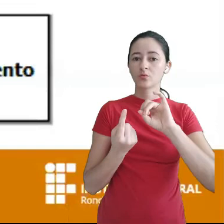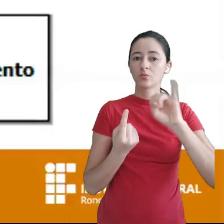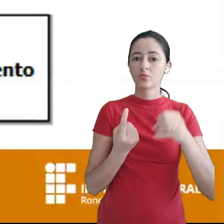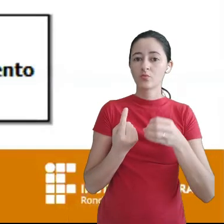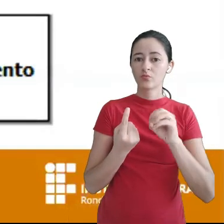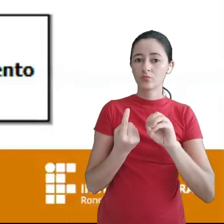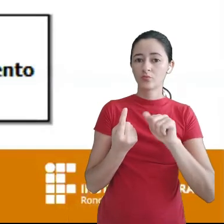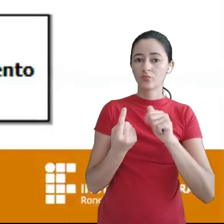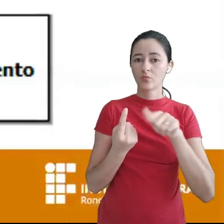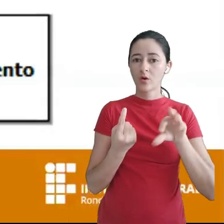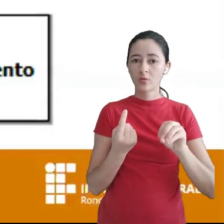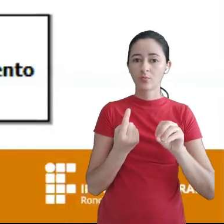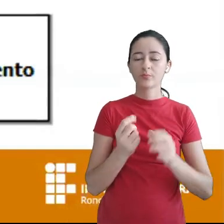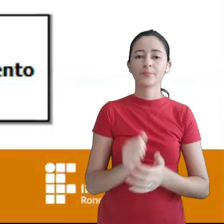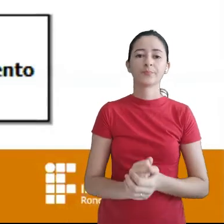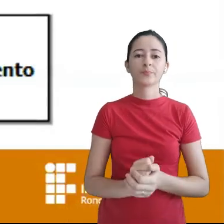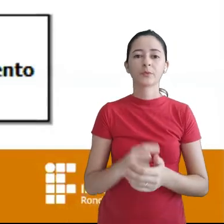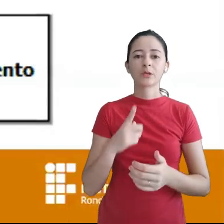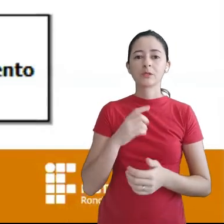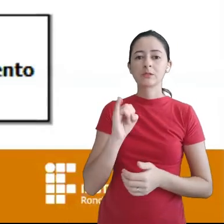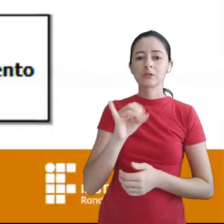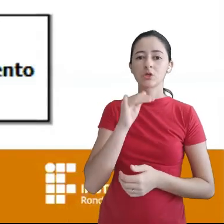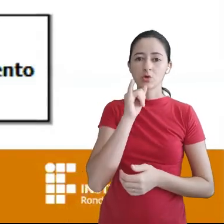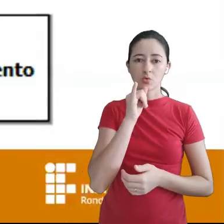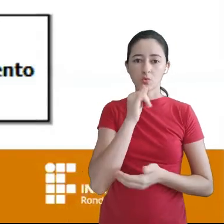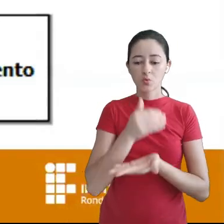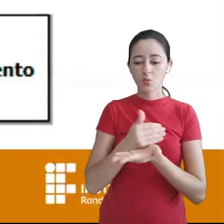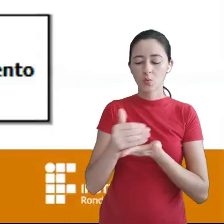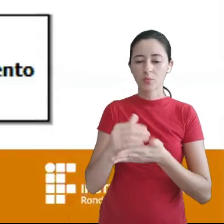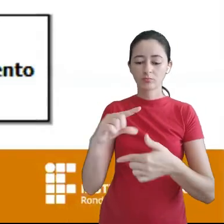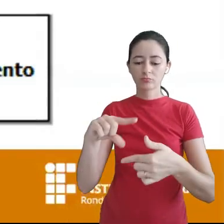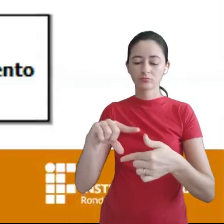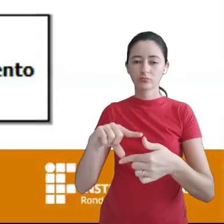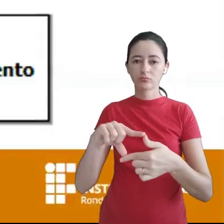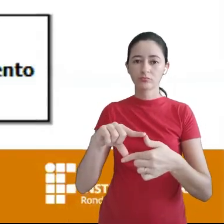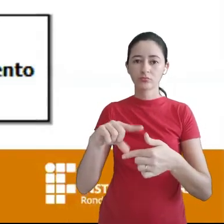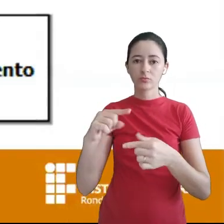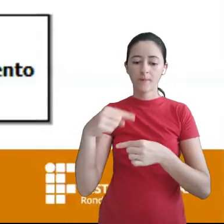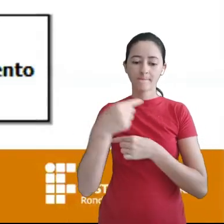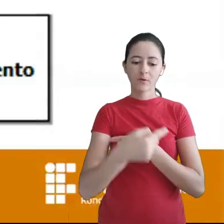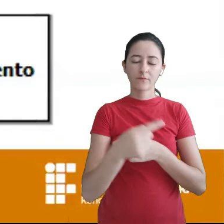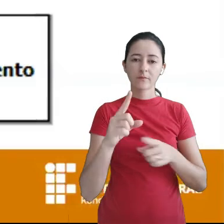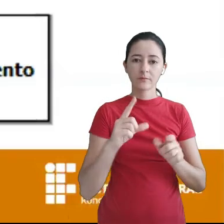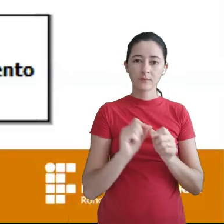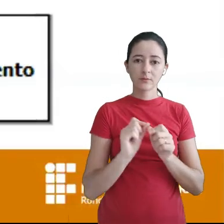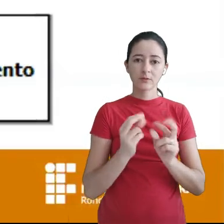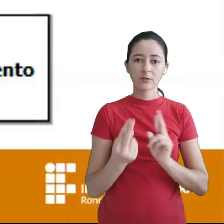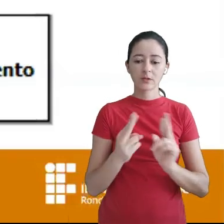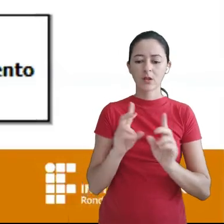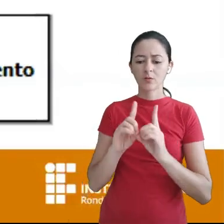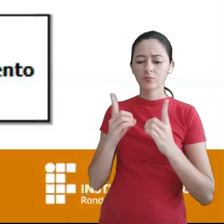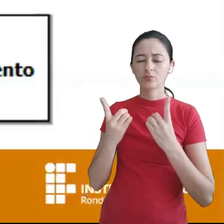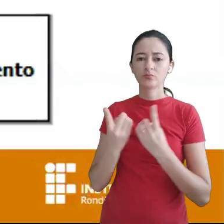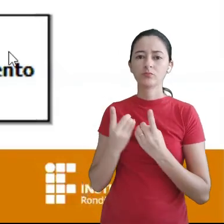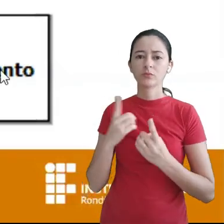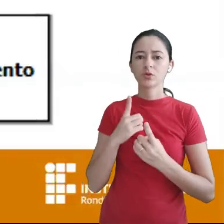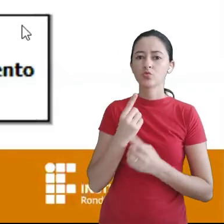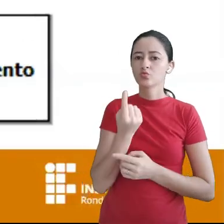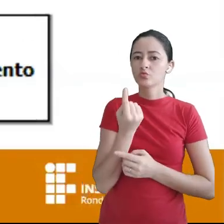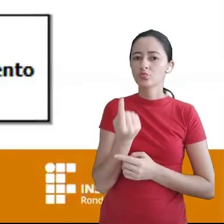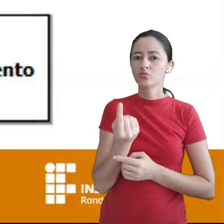departamento, eu vou falar de um funcionário. Do João da Silva Pereira. Se eu inicio a leitura aqui em departamento, e para colocar em funcionário,